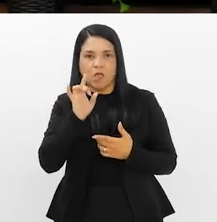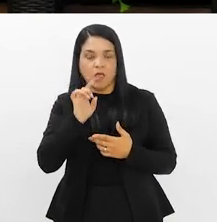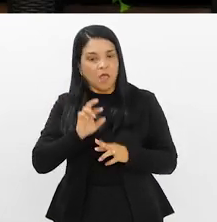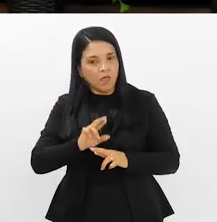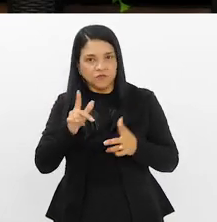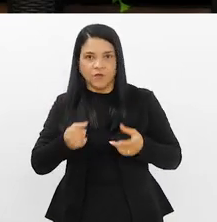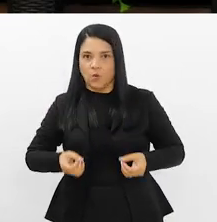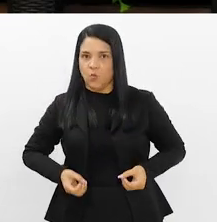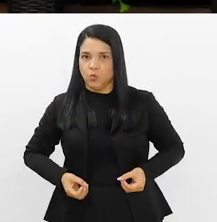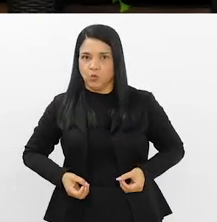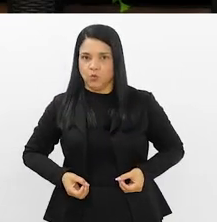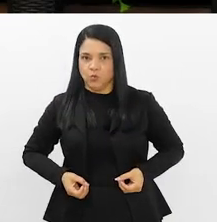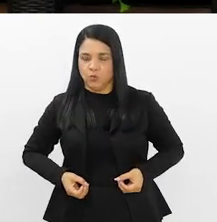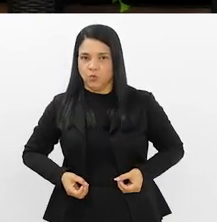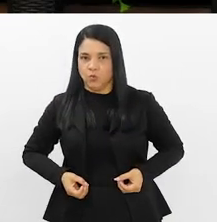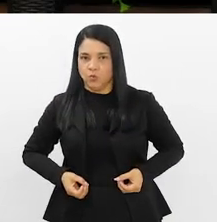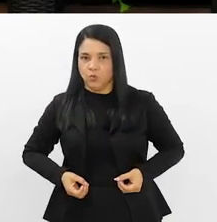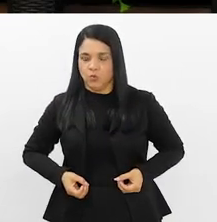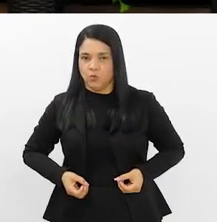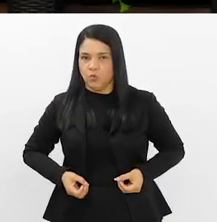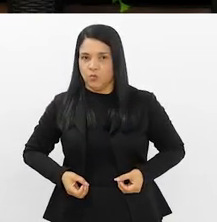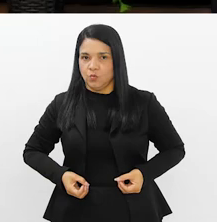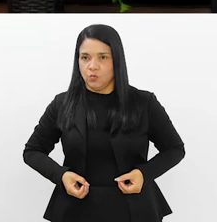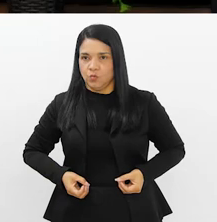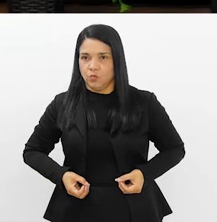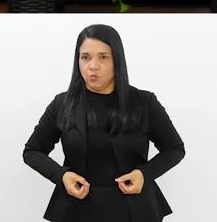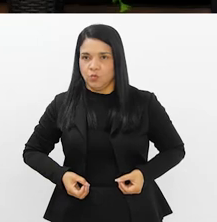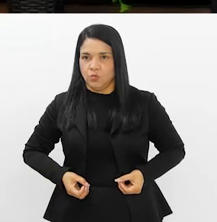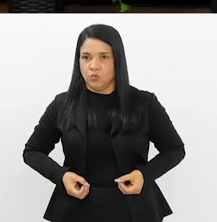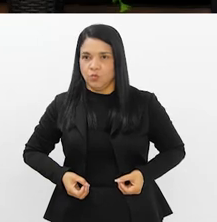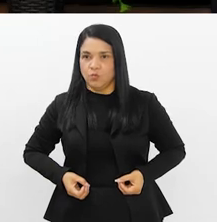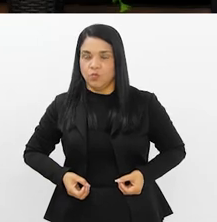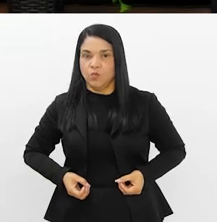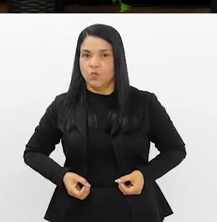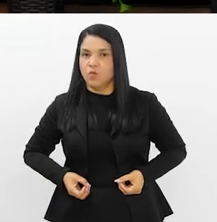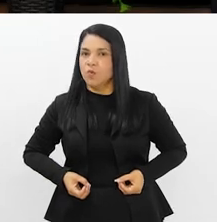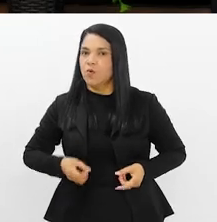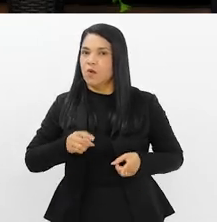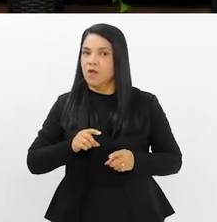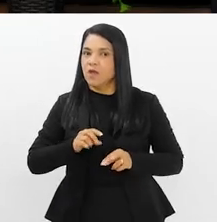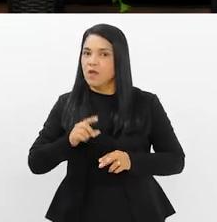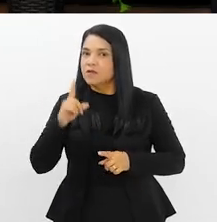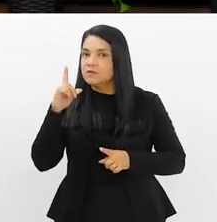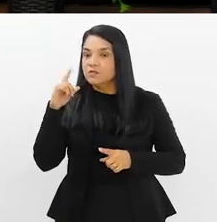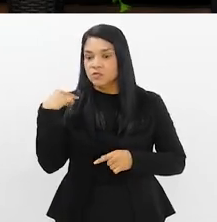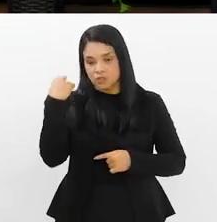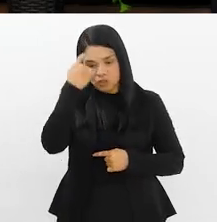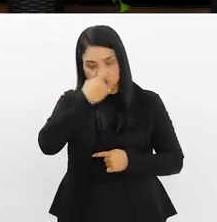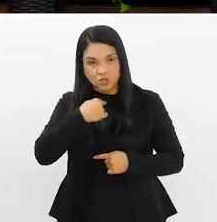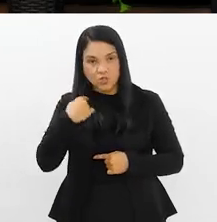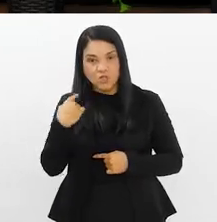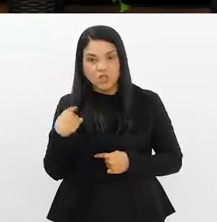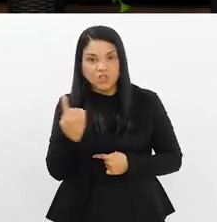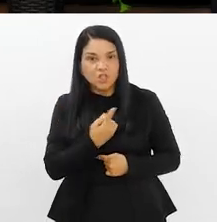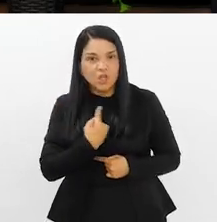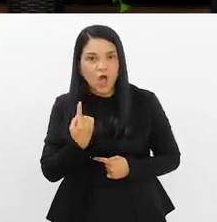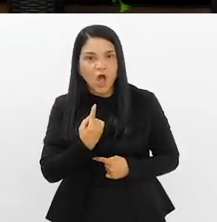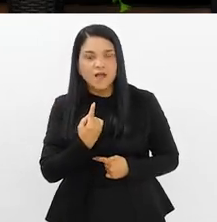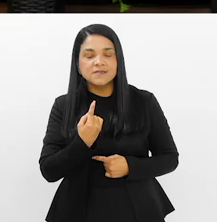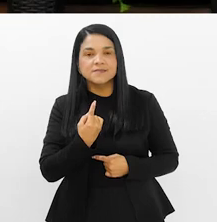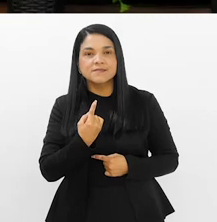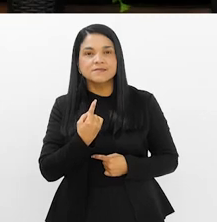útero. Uma mulher não é um útero. Nós somos um complexo, nós somos um ser